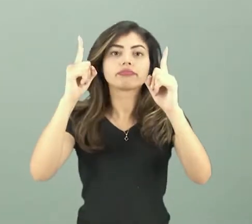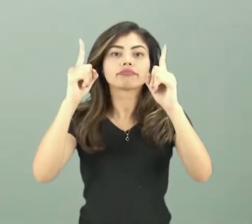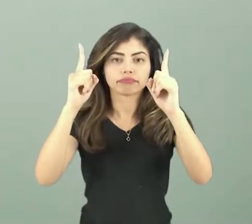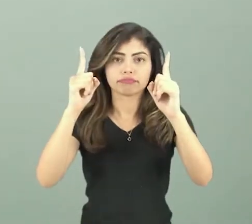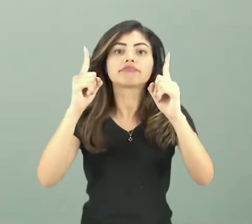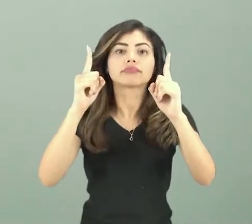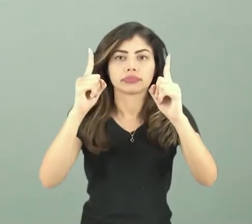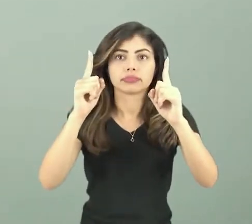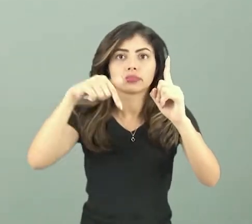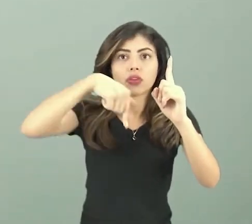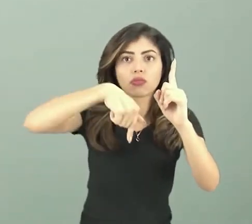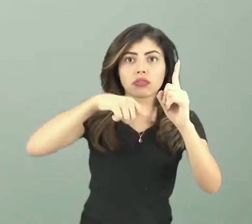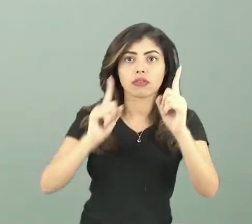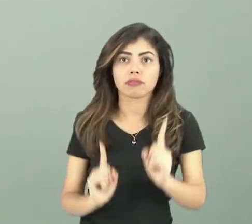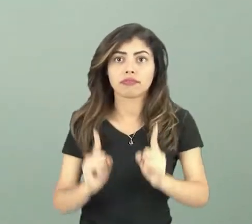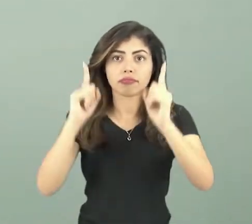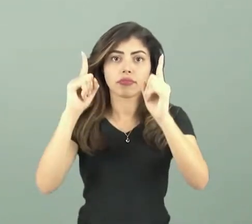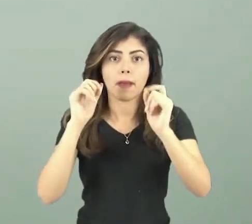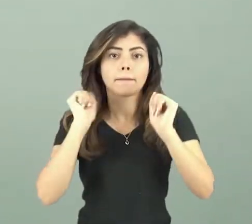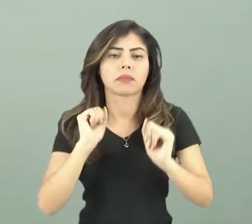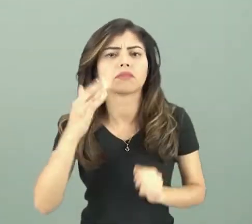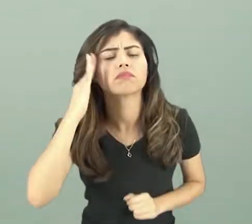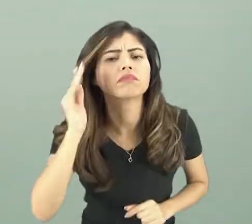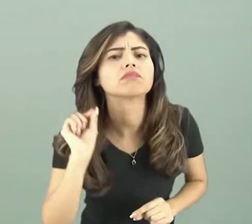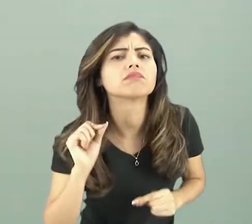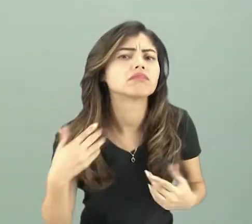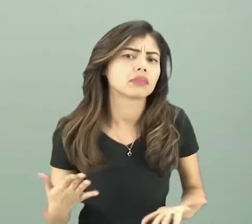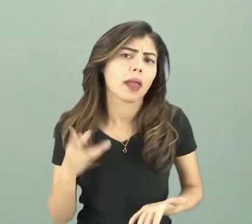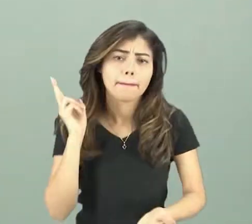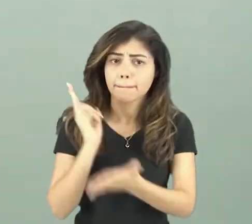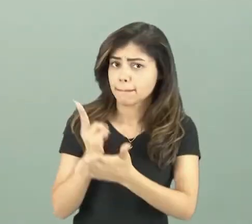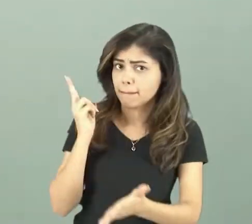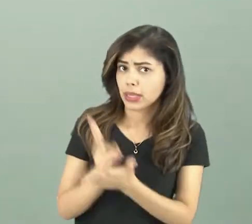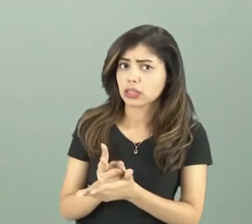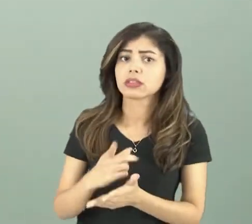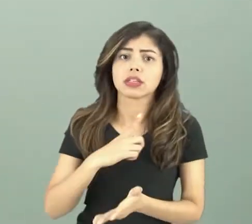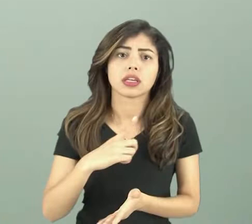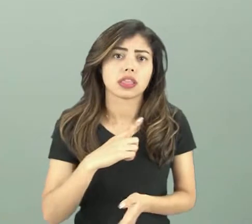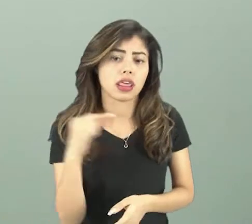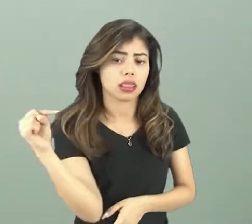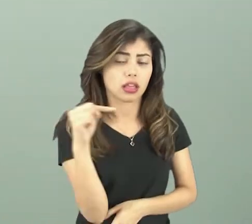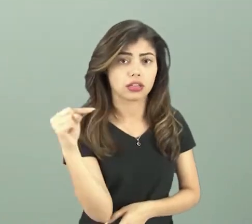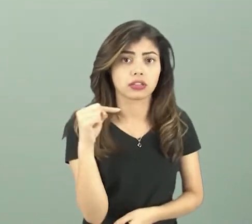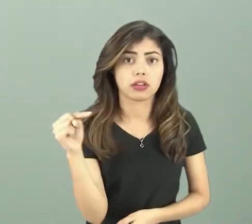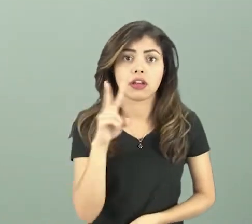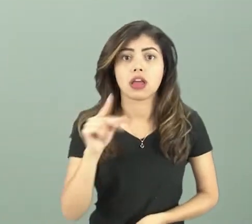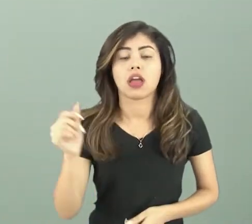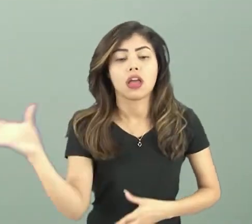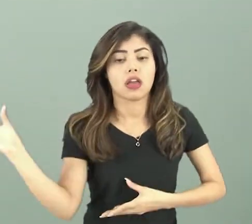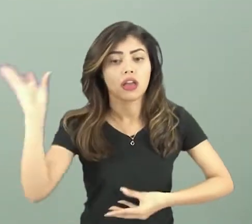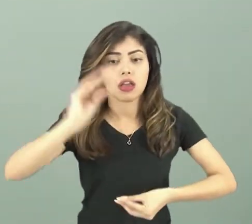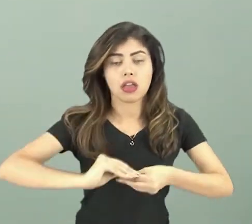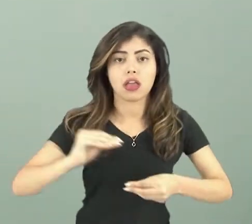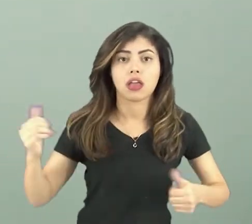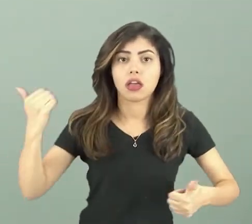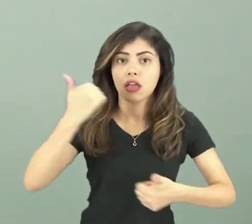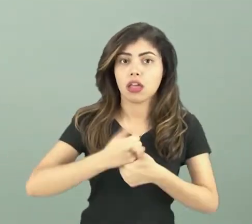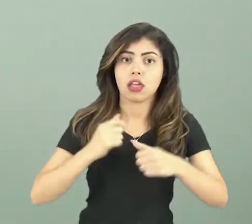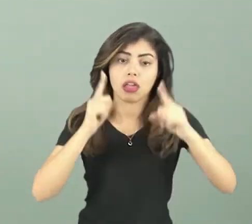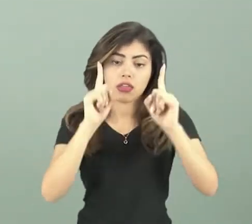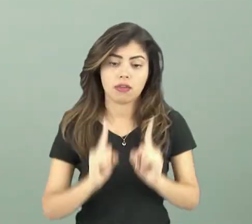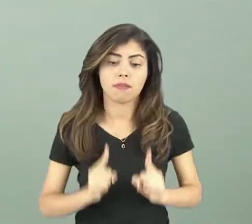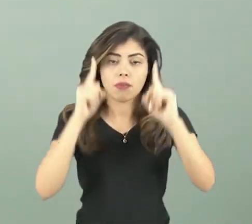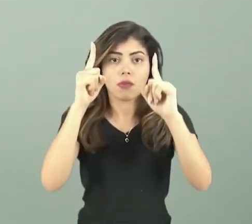ou não, de modo que você precisa compreender o Q. Que mesmo que a carga for negativa, quando você coloca em módulo, ela fica